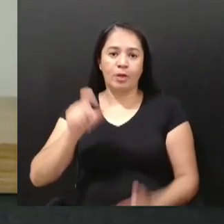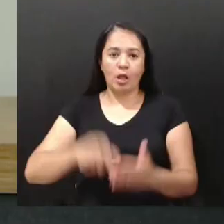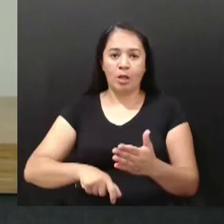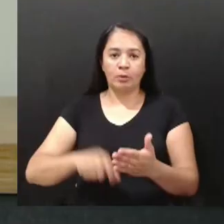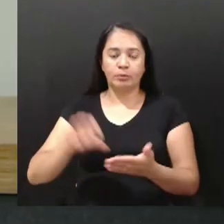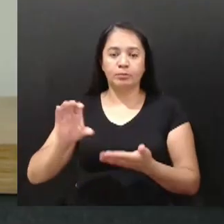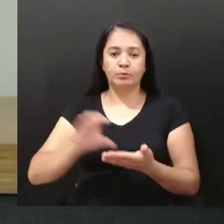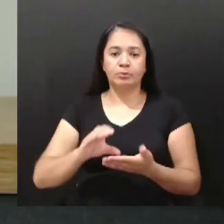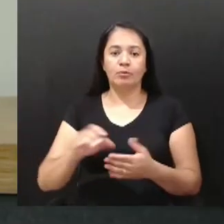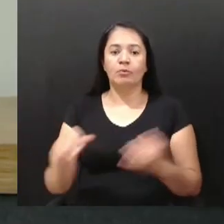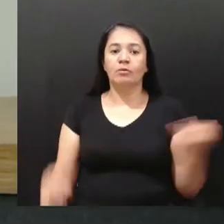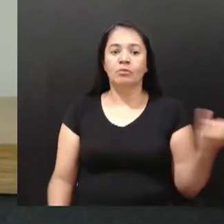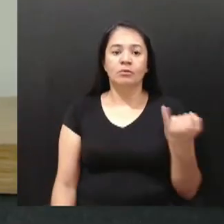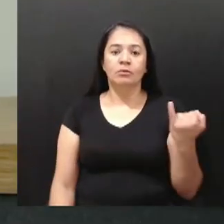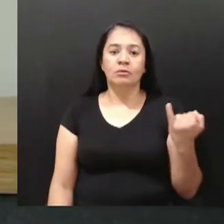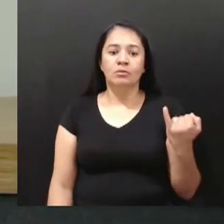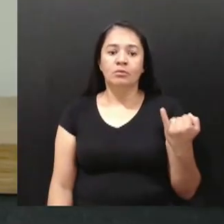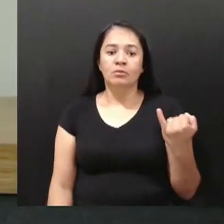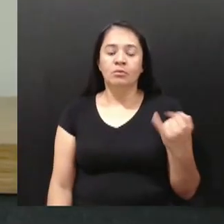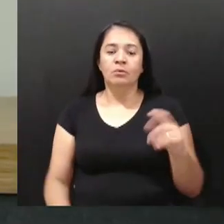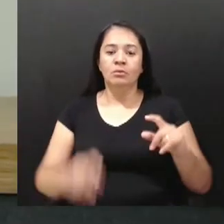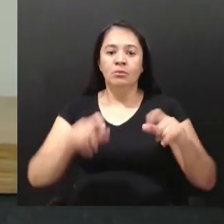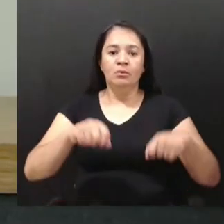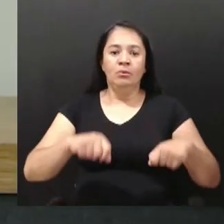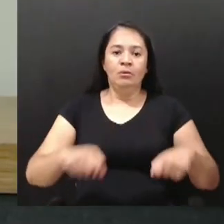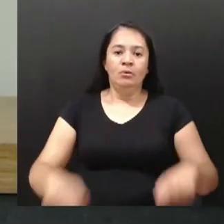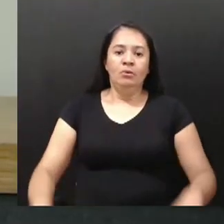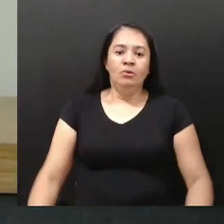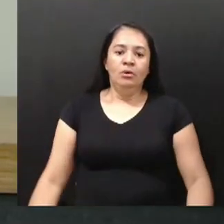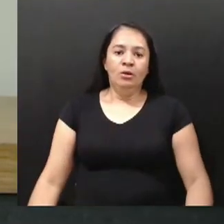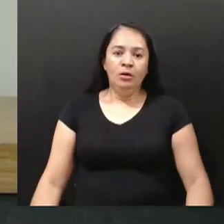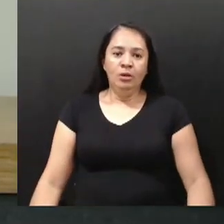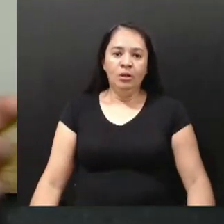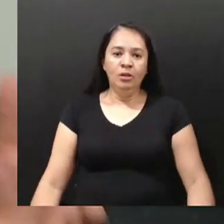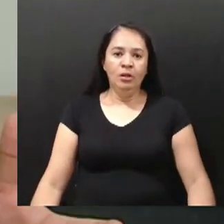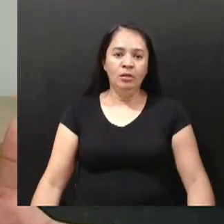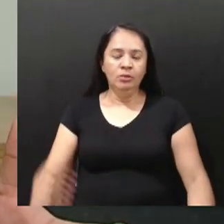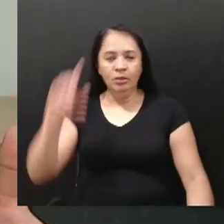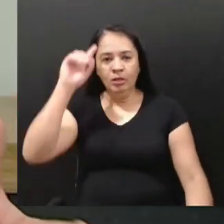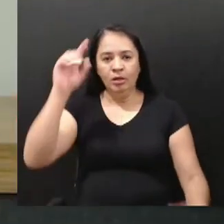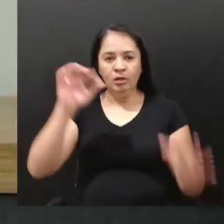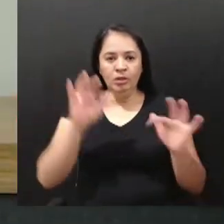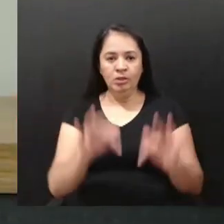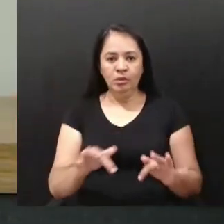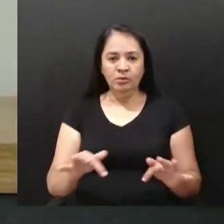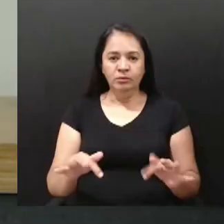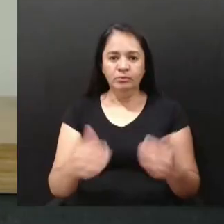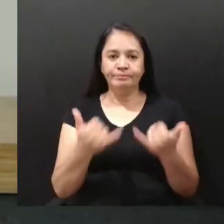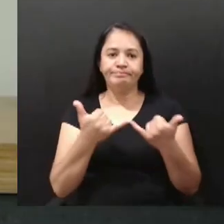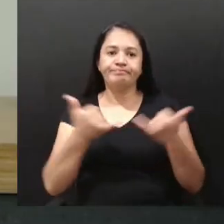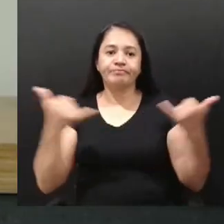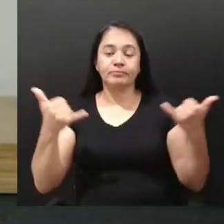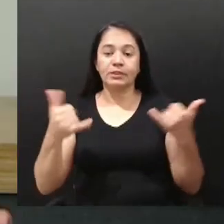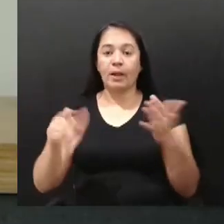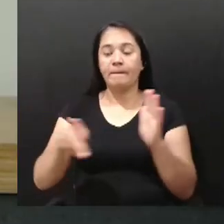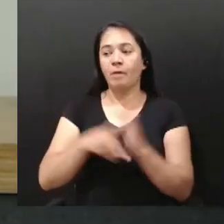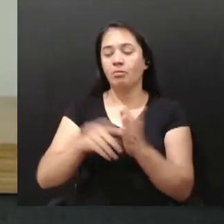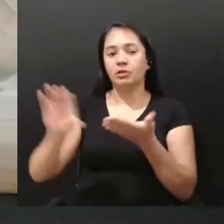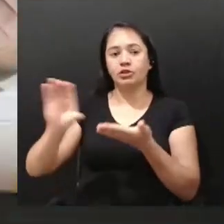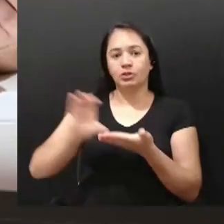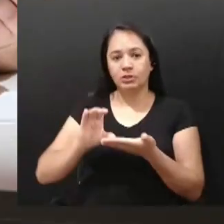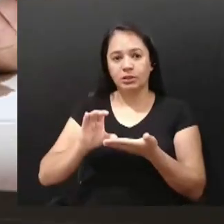importante de possibilidade, né? No fim do dia, o Pix parcelado ele é uma linha de crédito. E qual